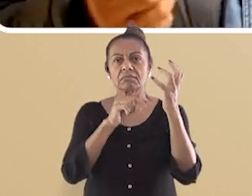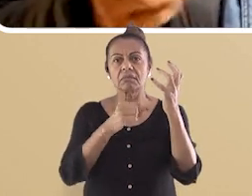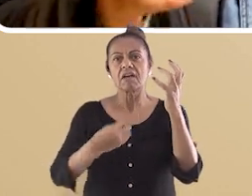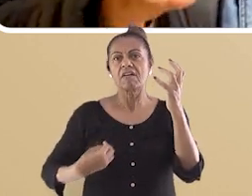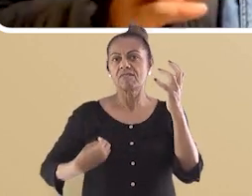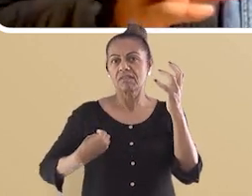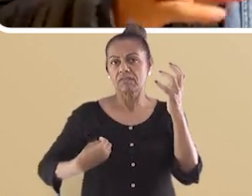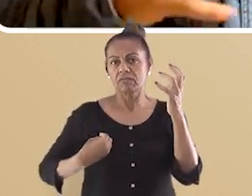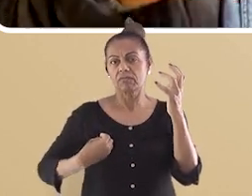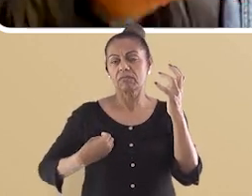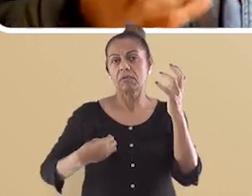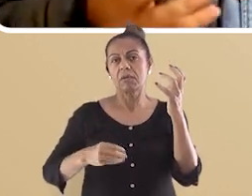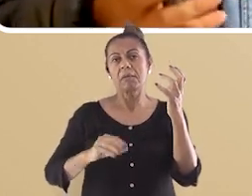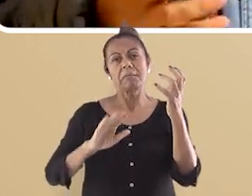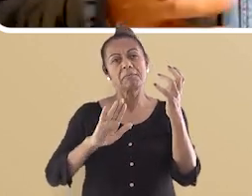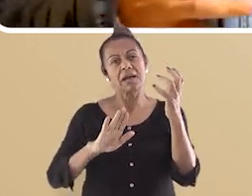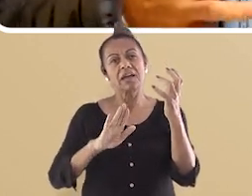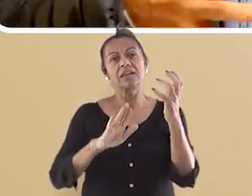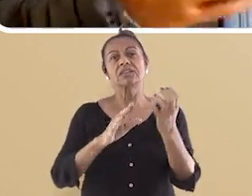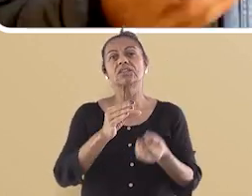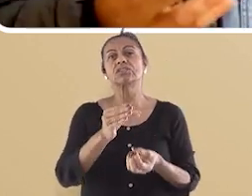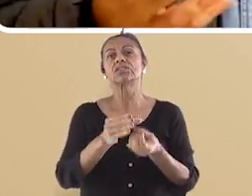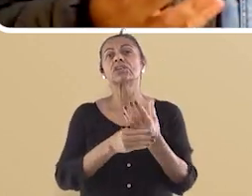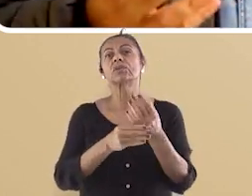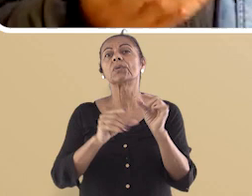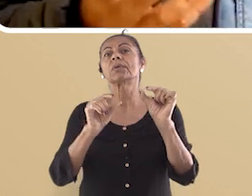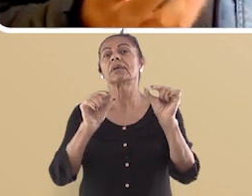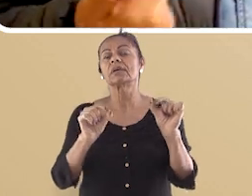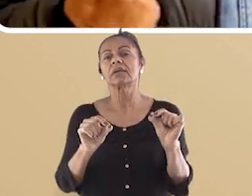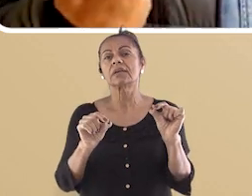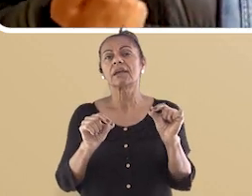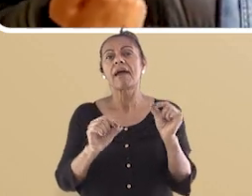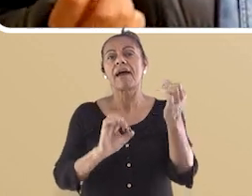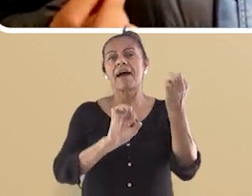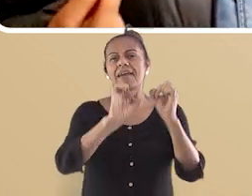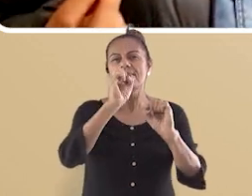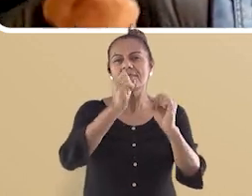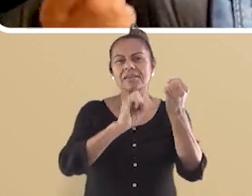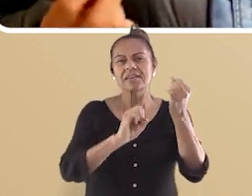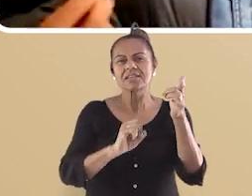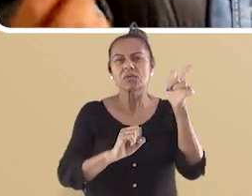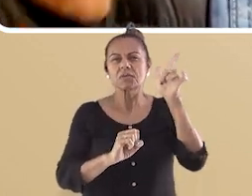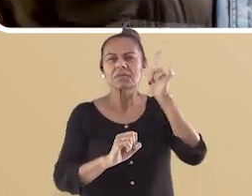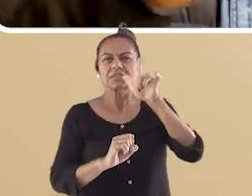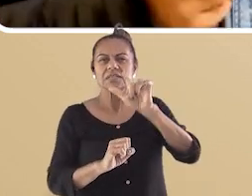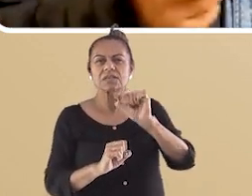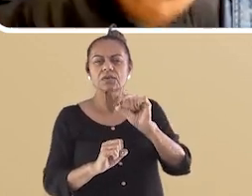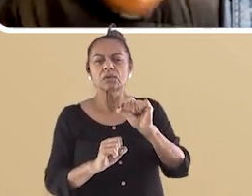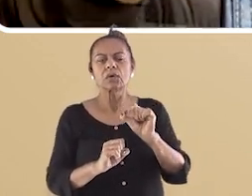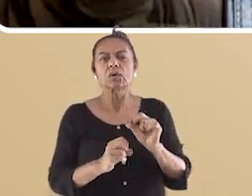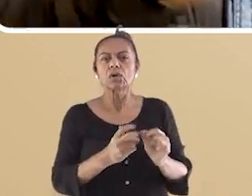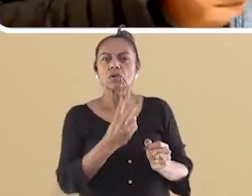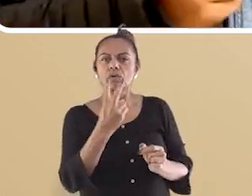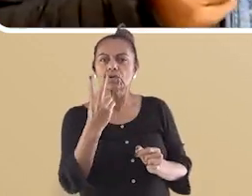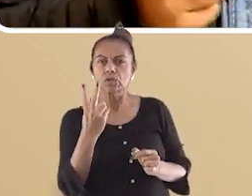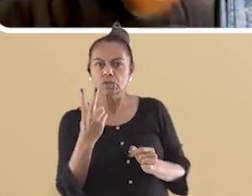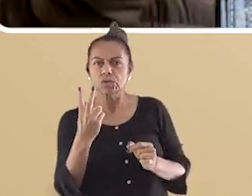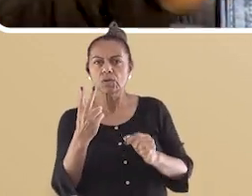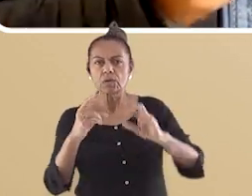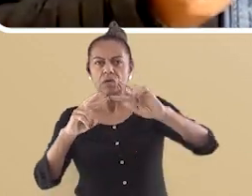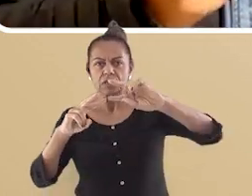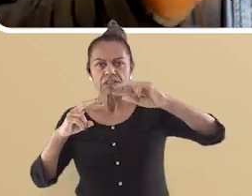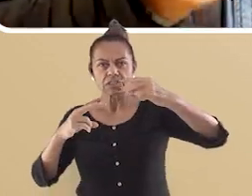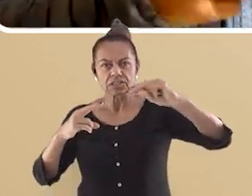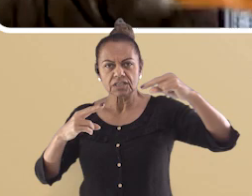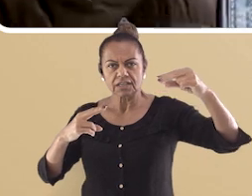morre. Isso gerou uma condição nova, onde a empresa que conseguiu colocar dois genes externos